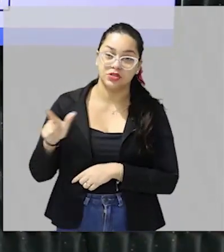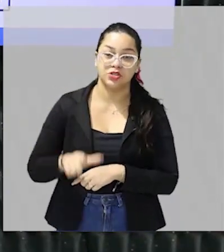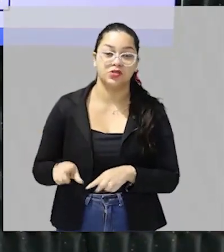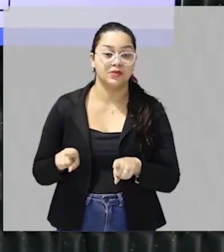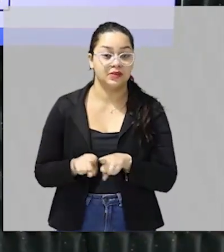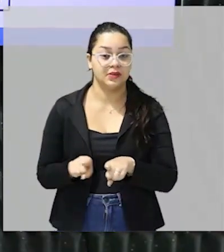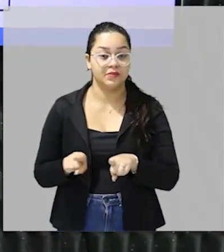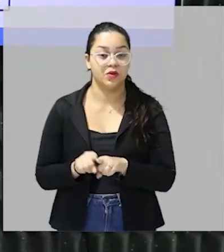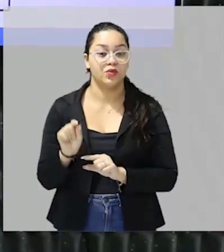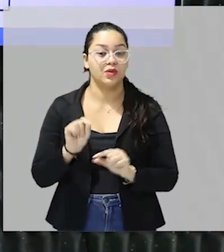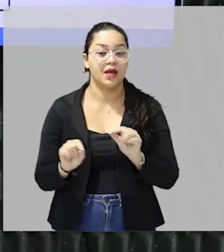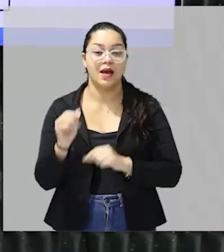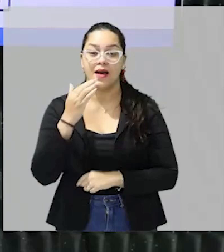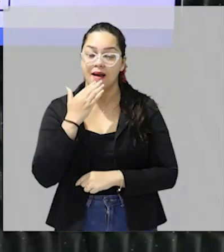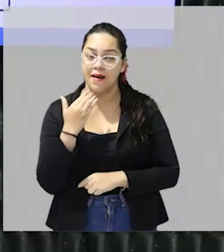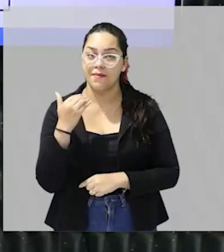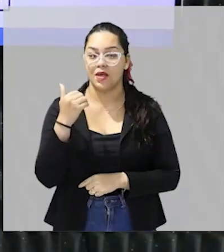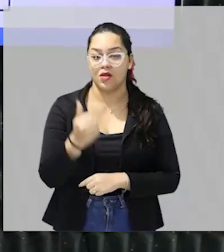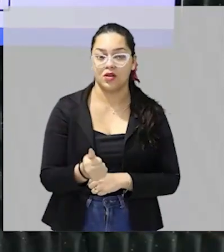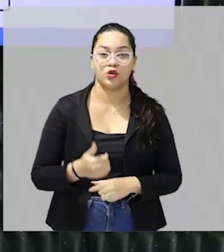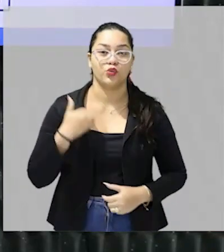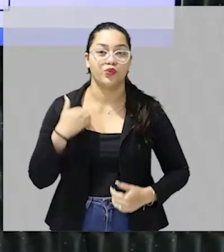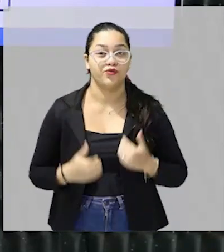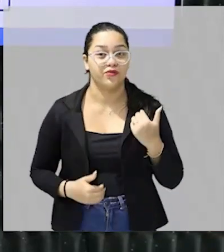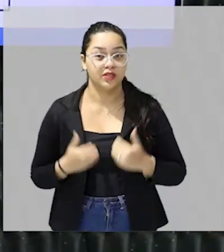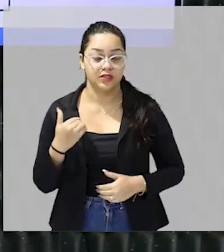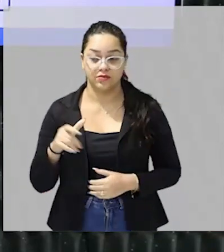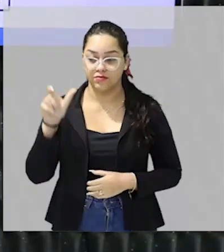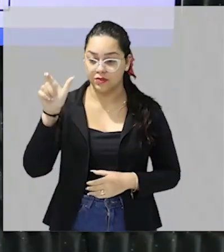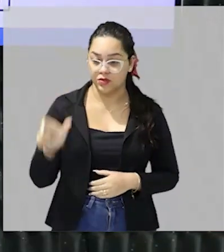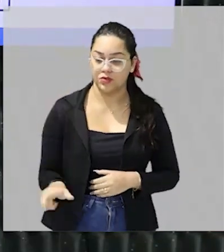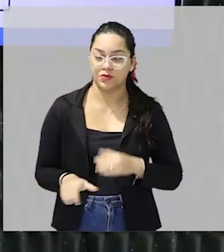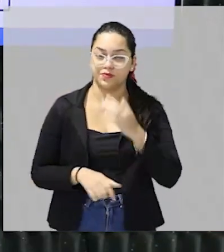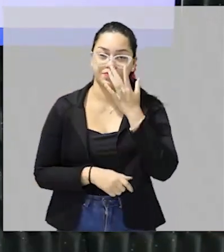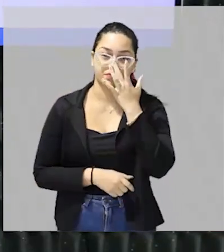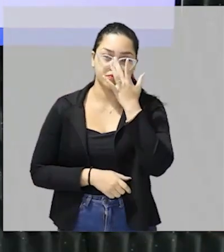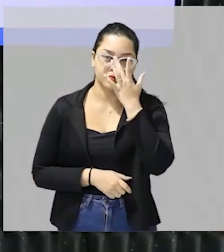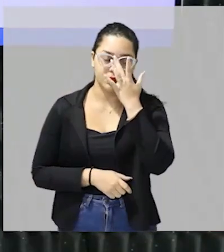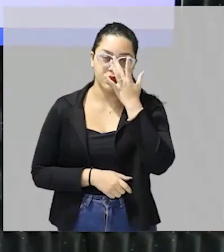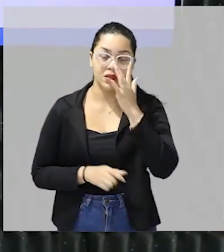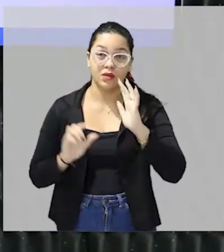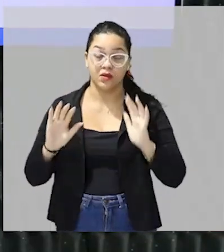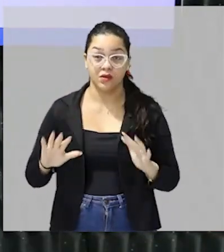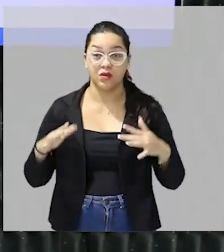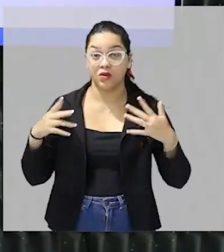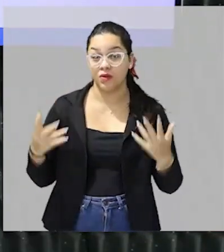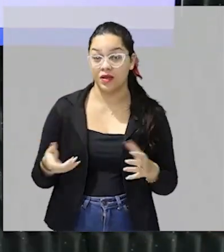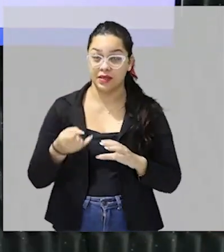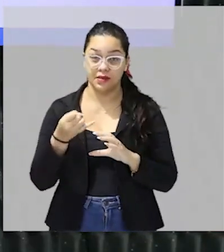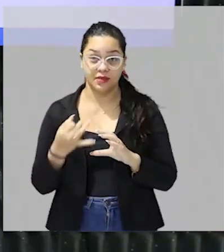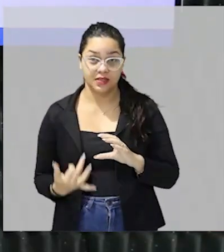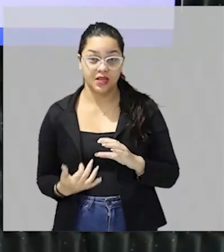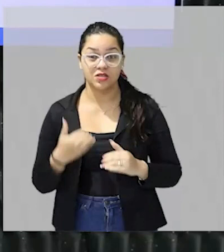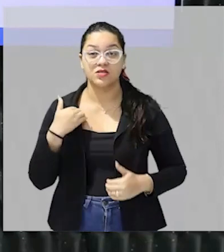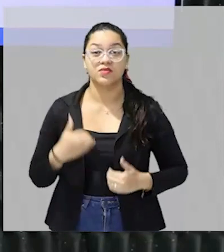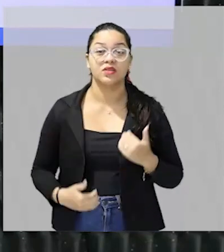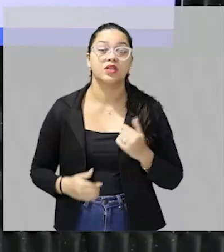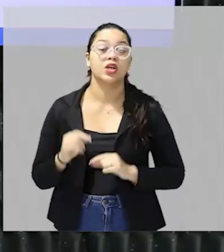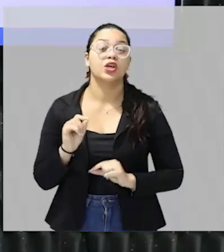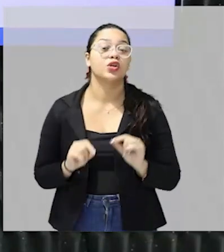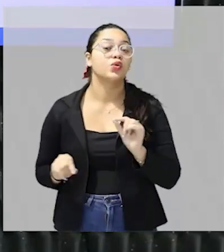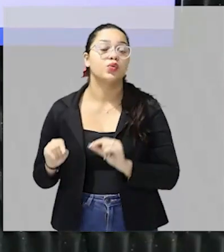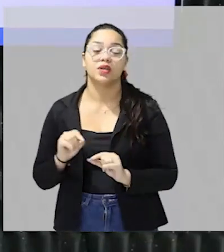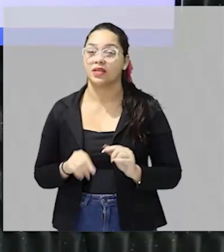ela visa a melhoria das capacidades físicas do indivíduo. Então, quais são essas capacidades físicas e o que